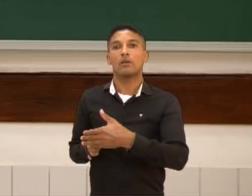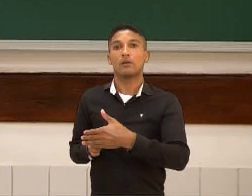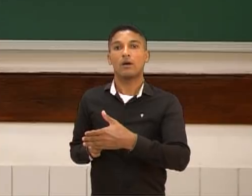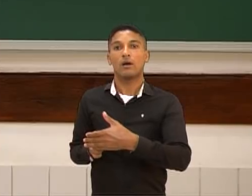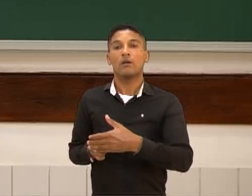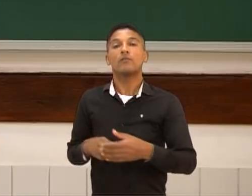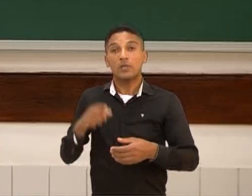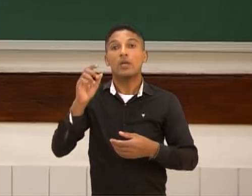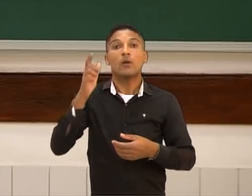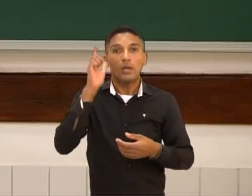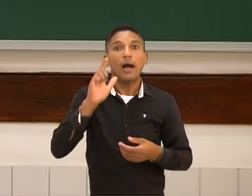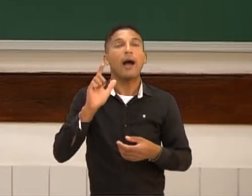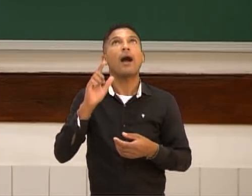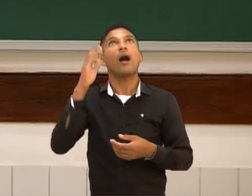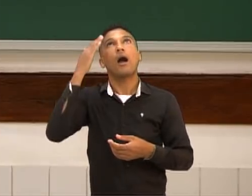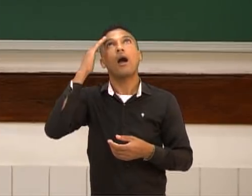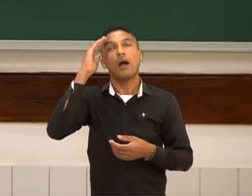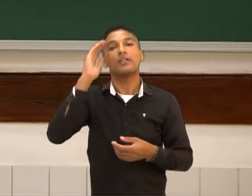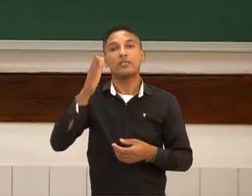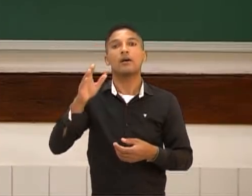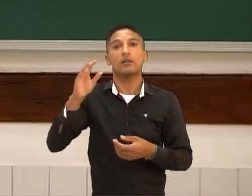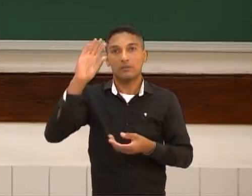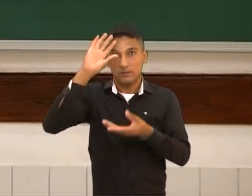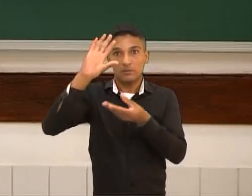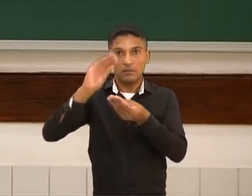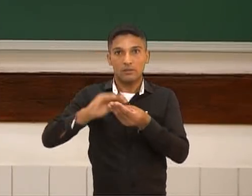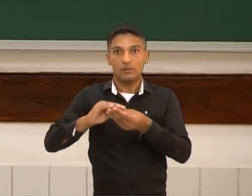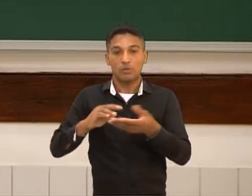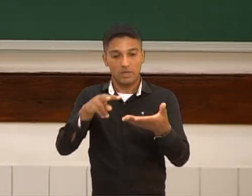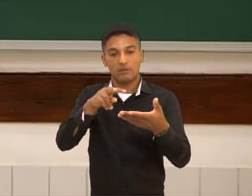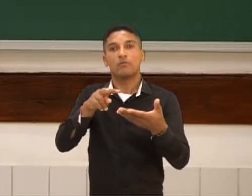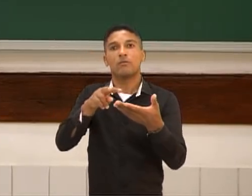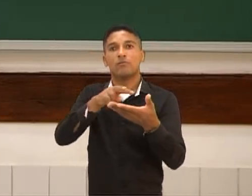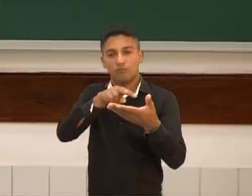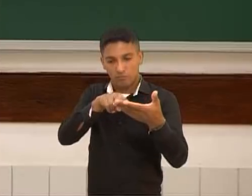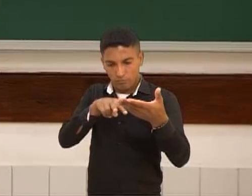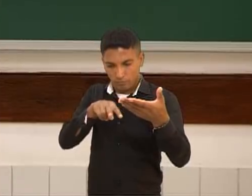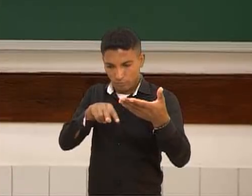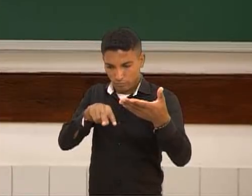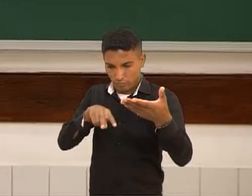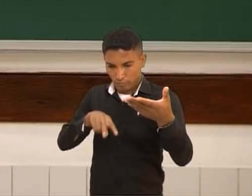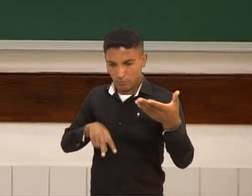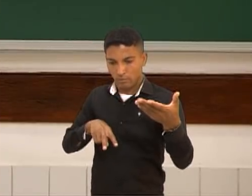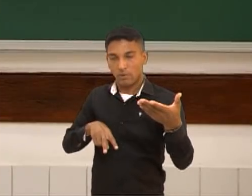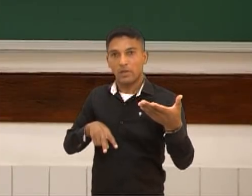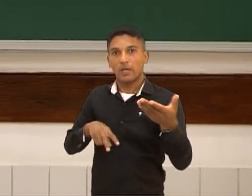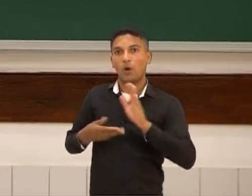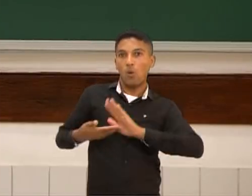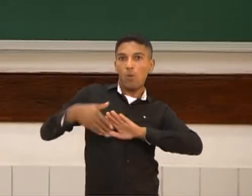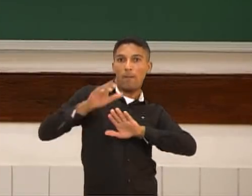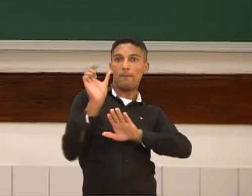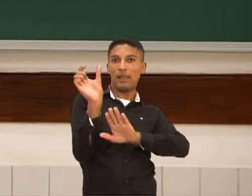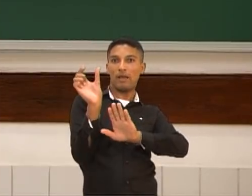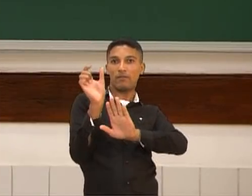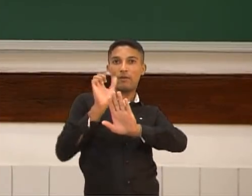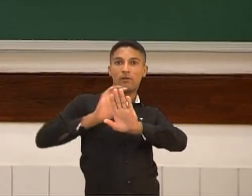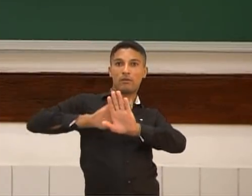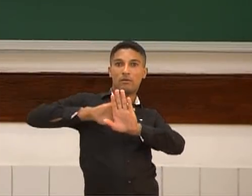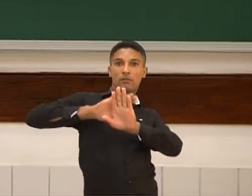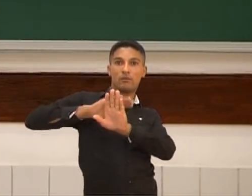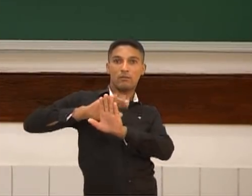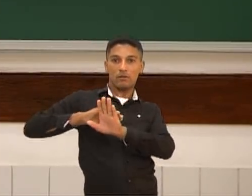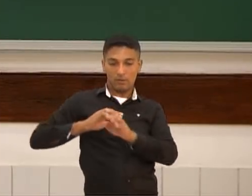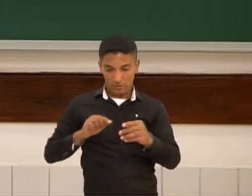determinado fragmento não impede o leitor de fazer inferências e tentar ali subentender, adivinhar o que